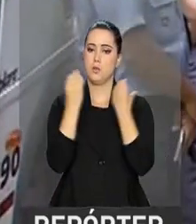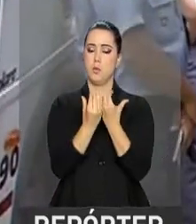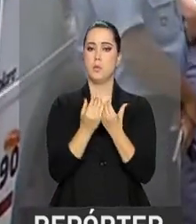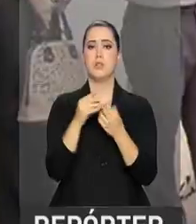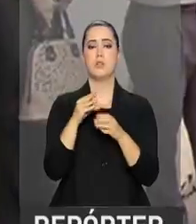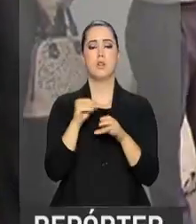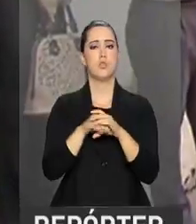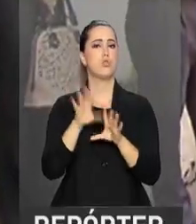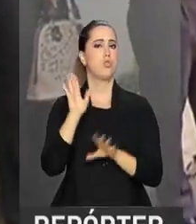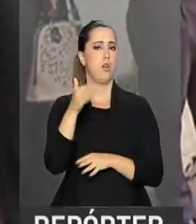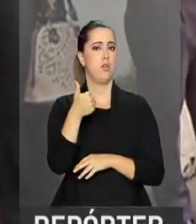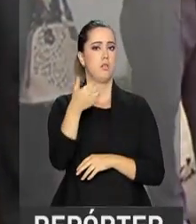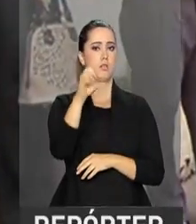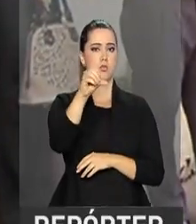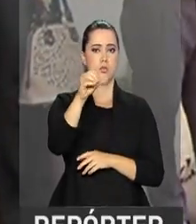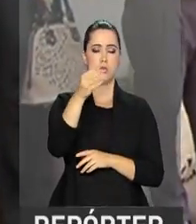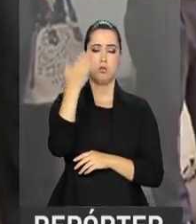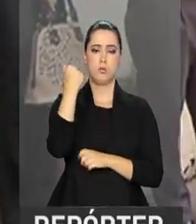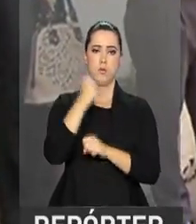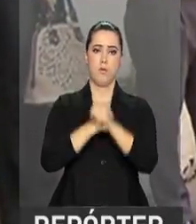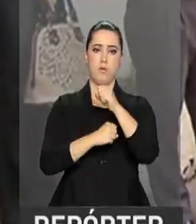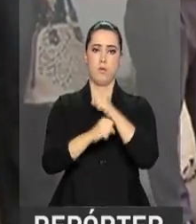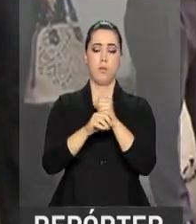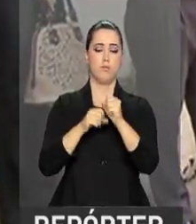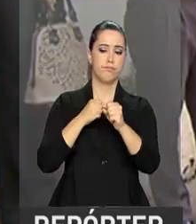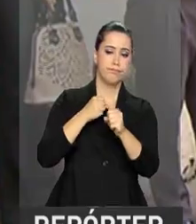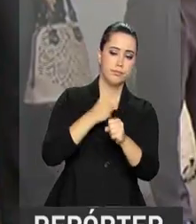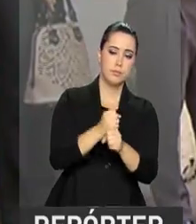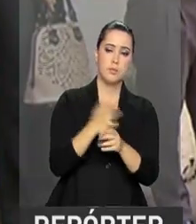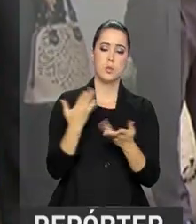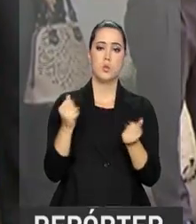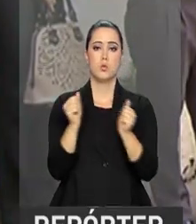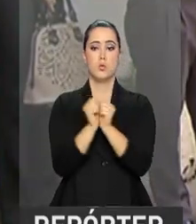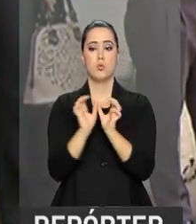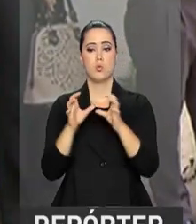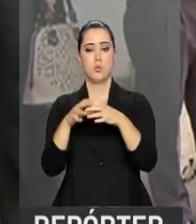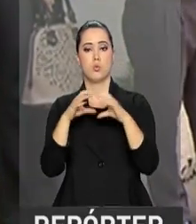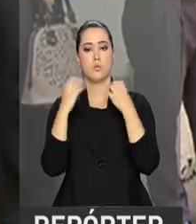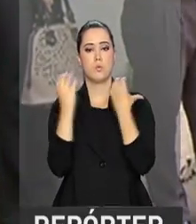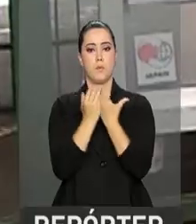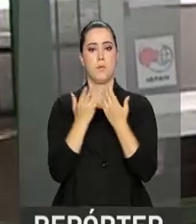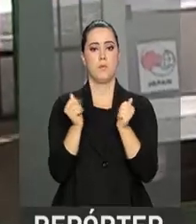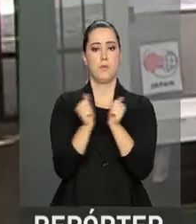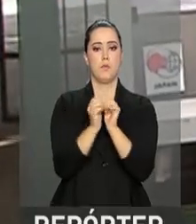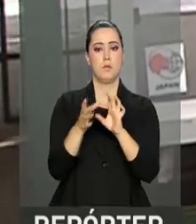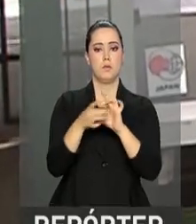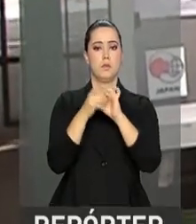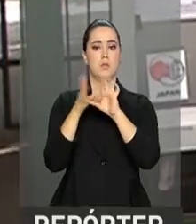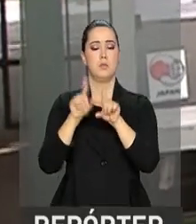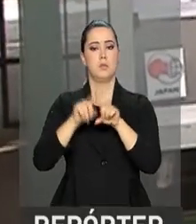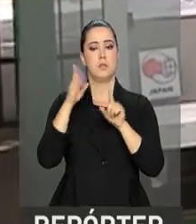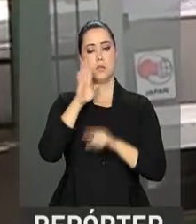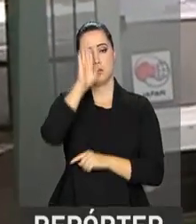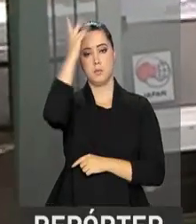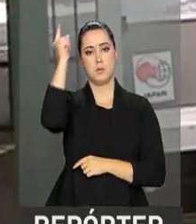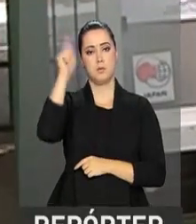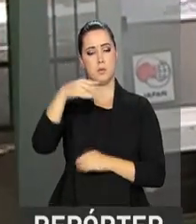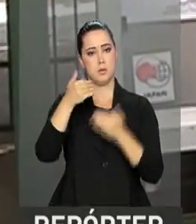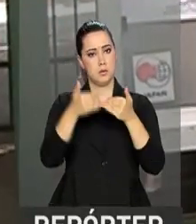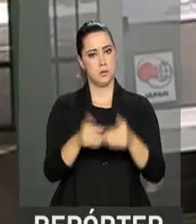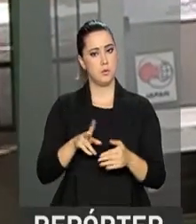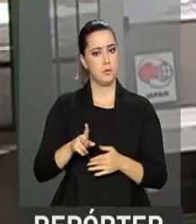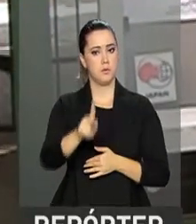anos. São desenvolvidos projetos e programas de segurança em parceria com a comunidade. Mas as principais características são a